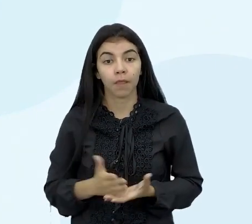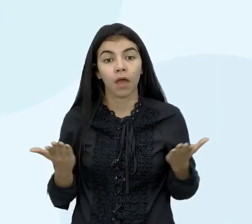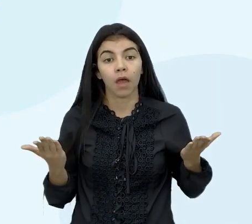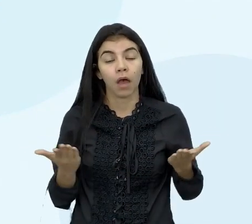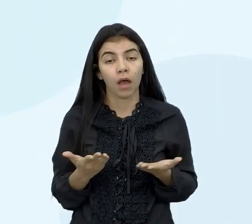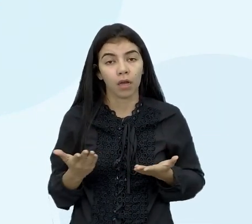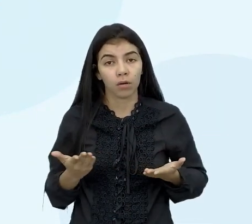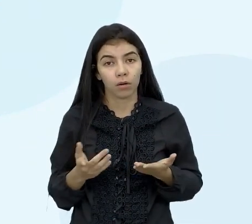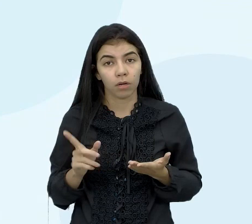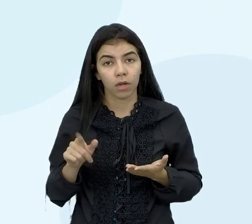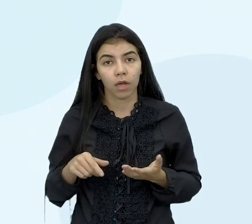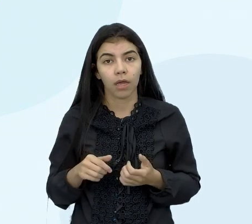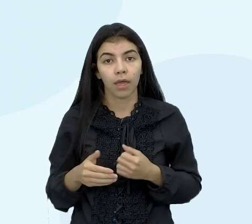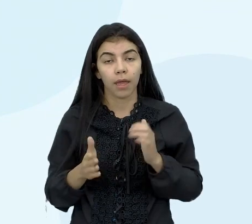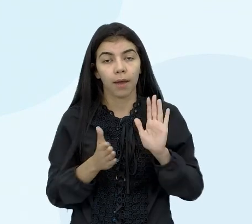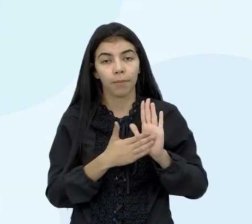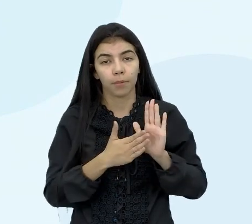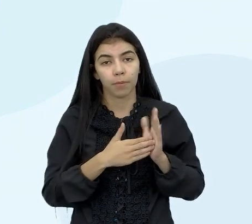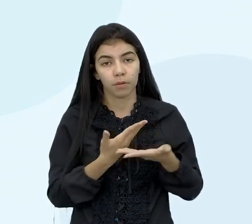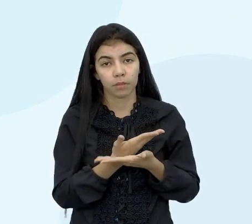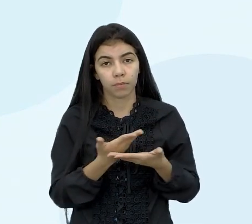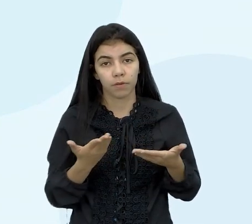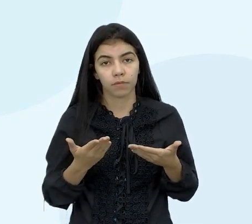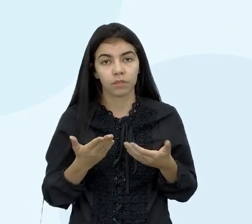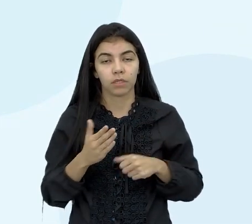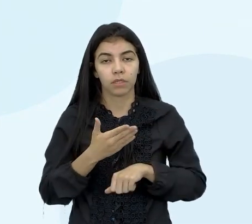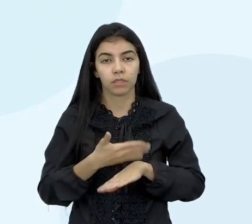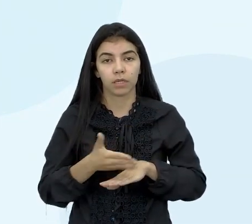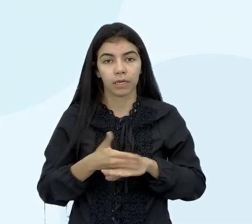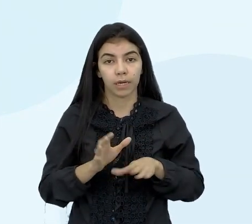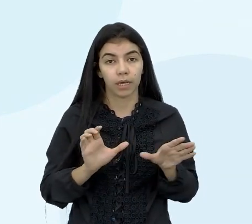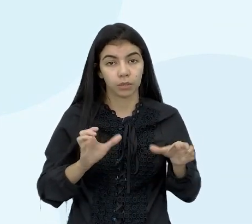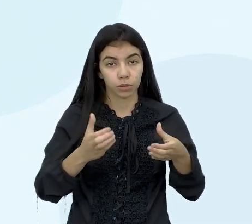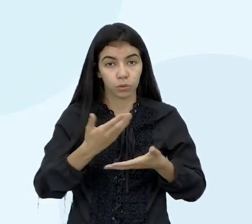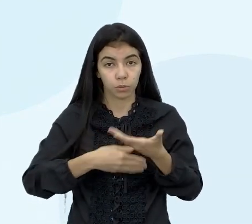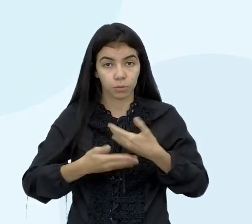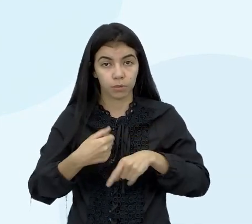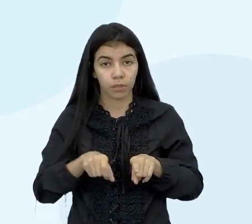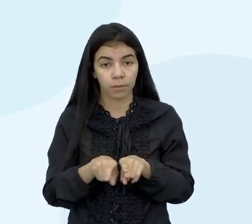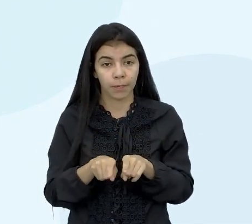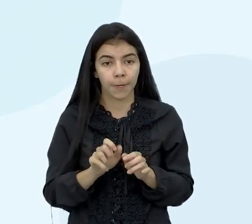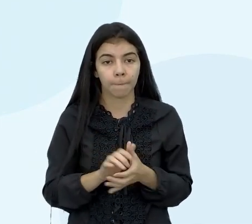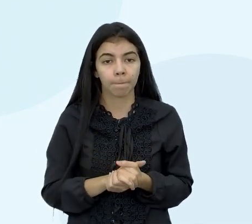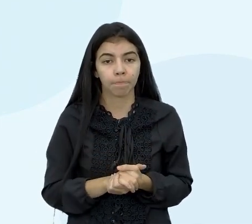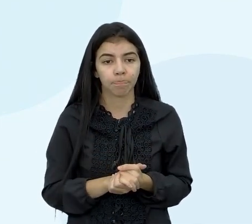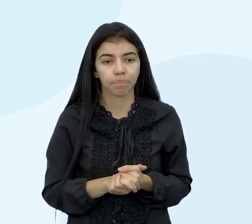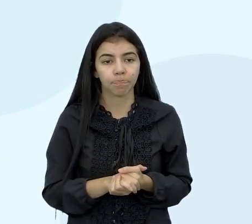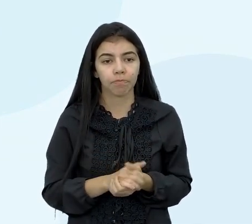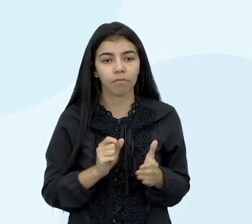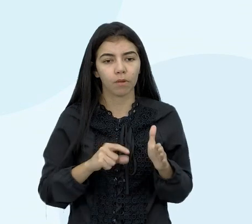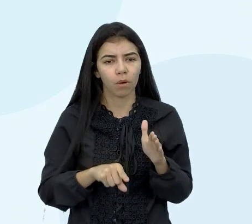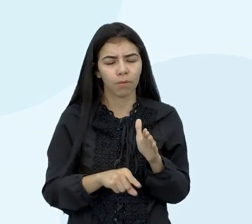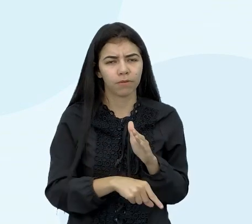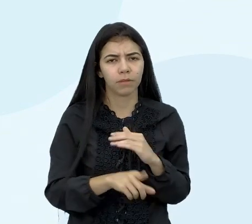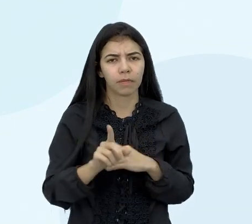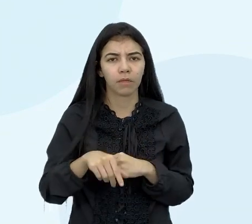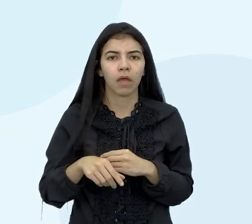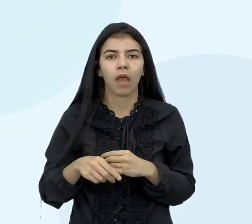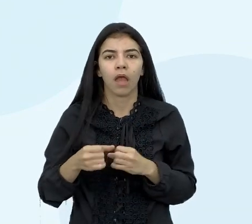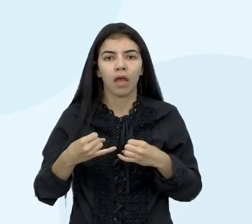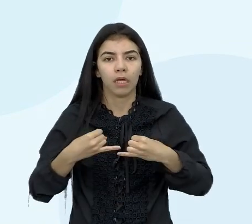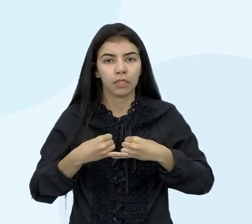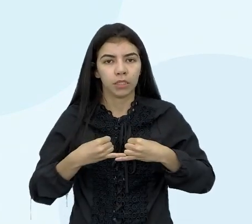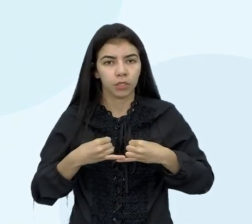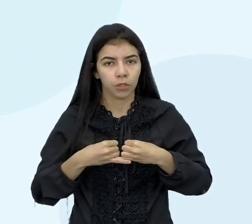Gente, então aí tá a proposta para vocês trabalharem em grupo, o nosso aprofundamento de qual seria o interesse desses íons para